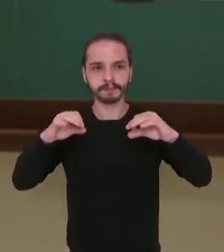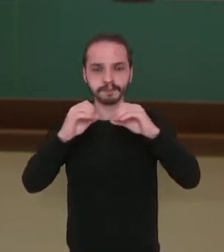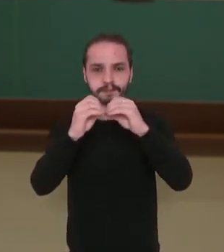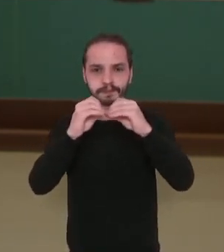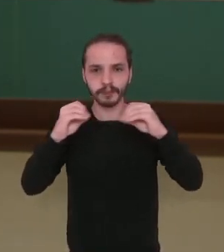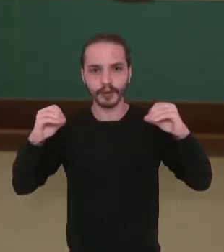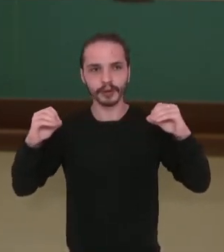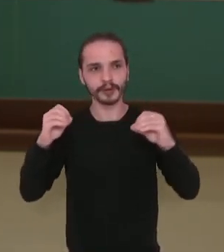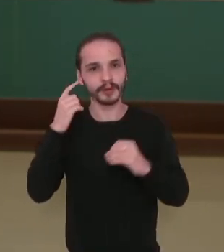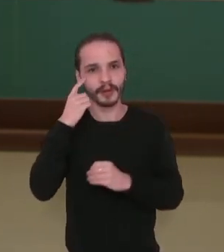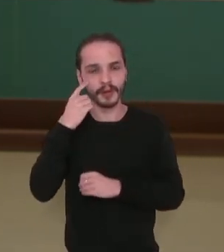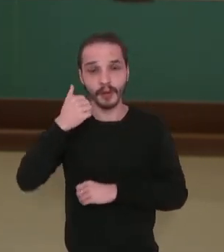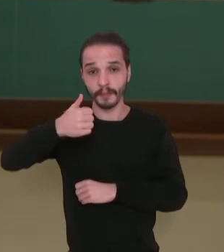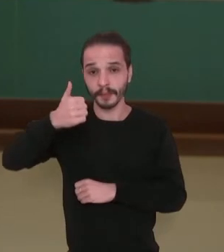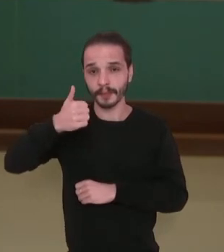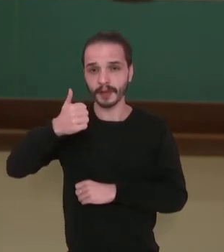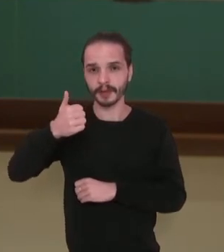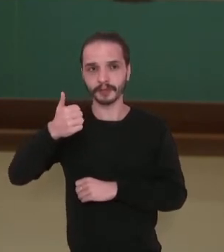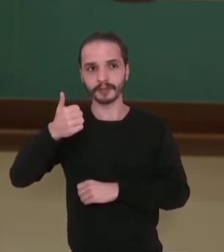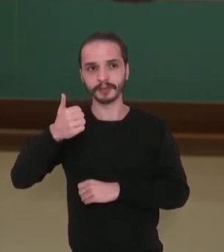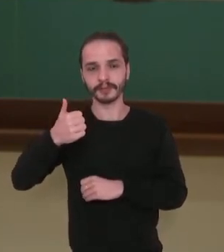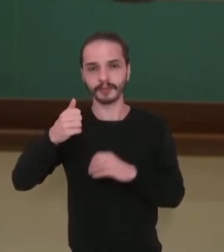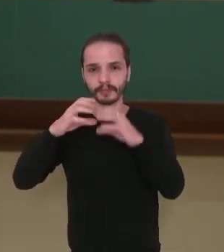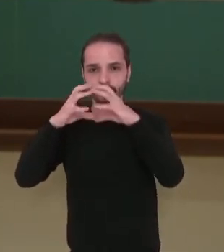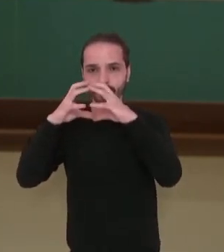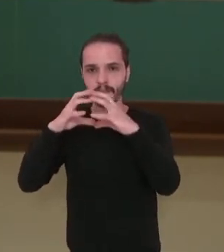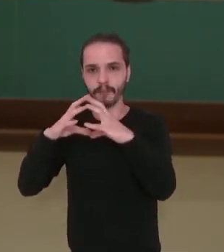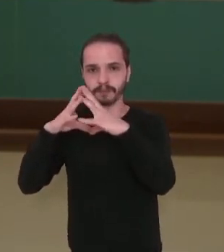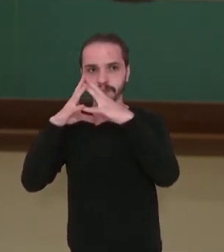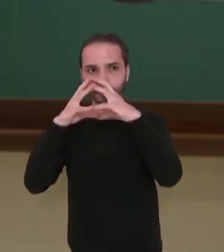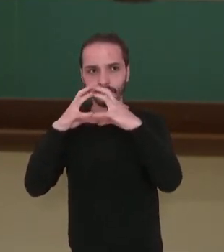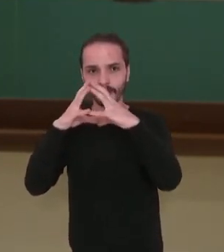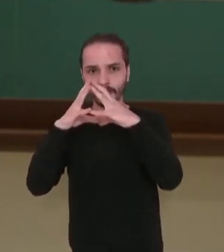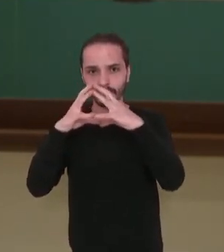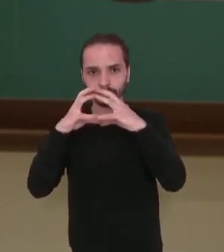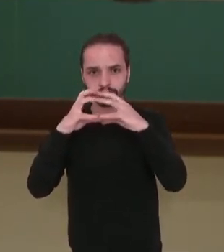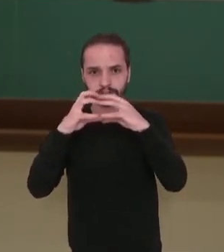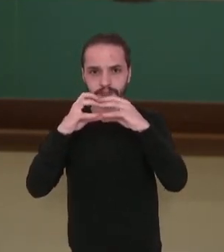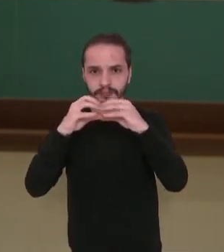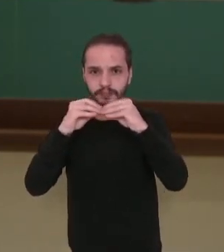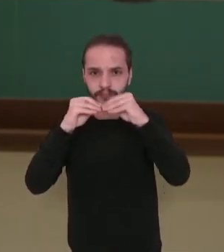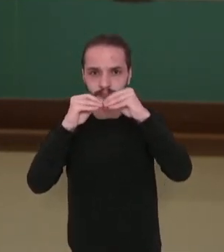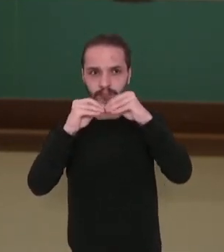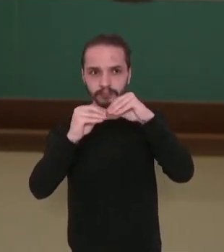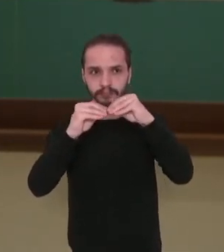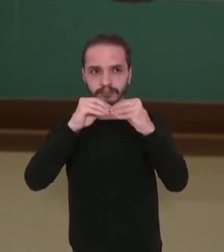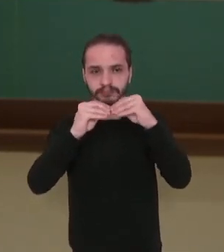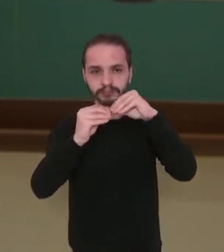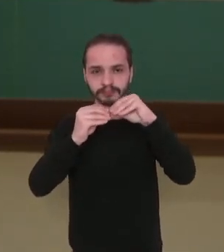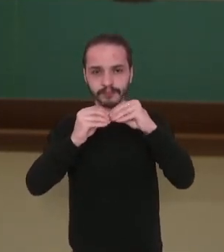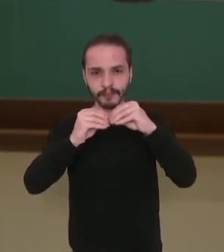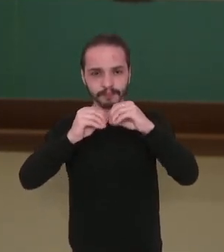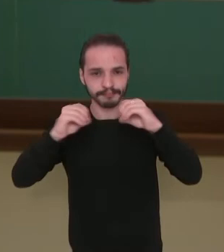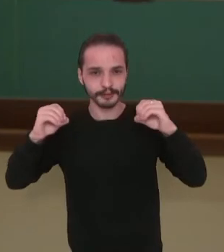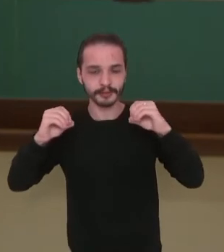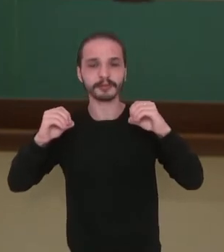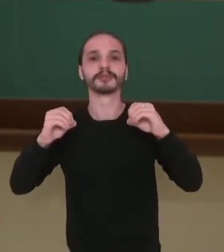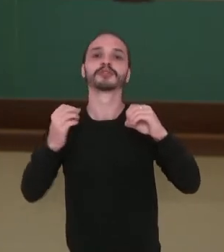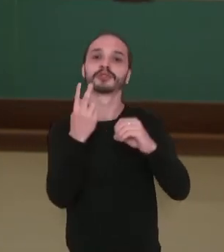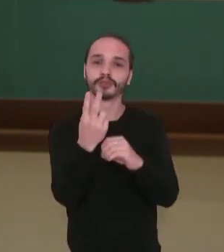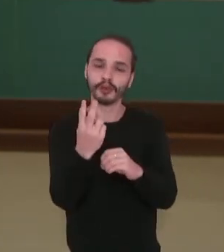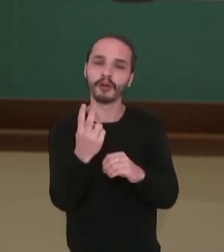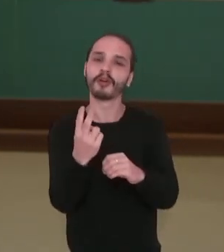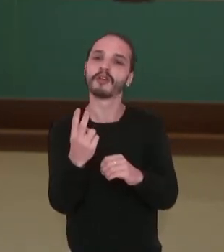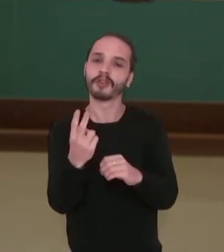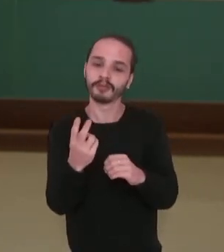dividir unicelular, né? Vai acontecer a divisão, a gente observa aqui então 2 indivíduos